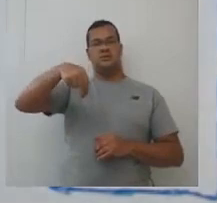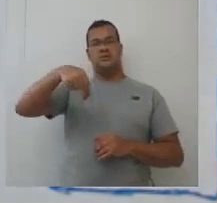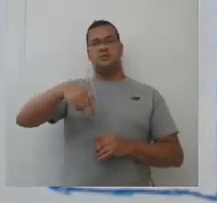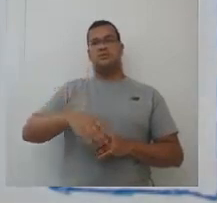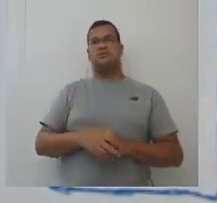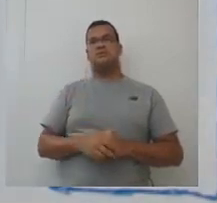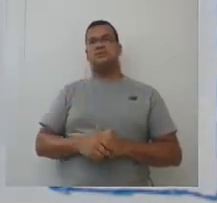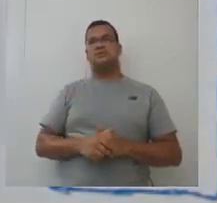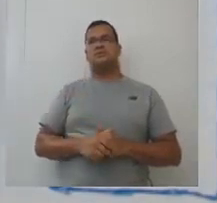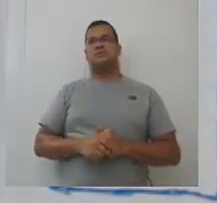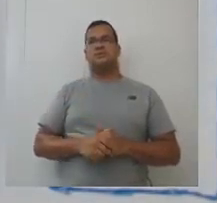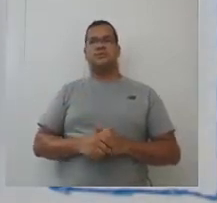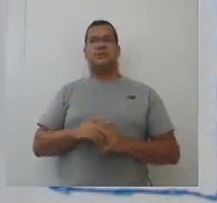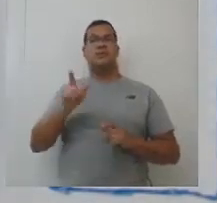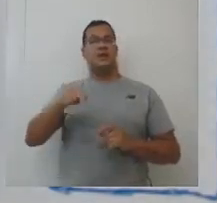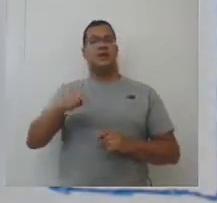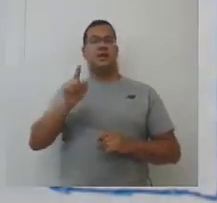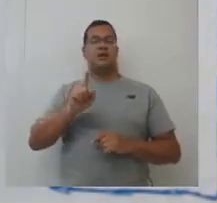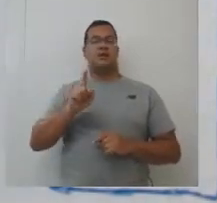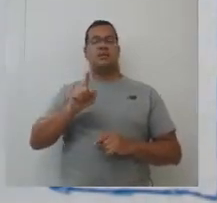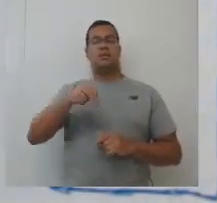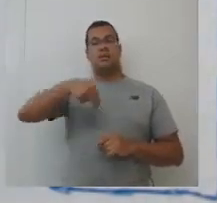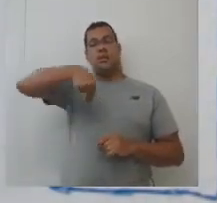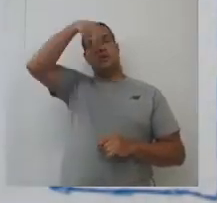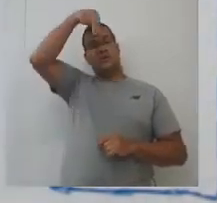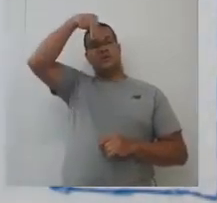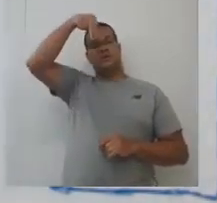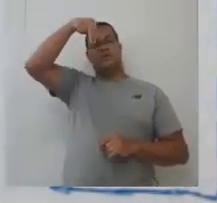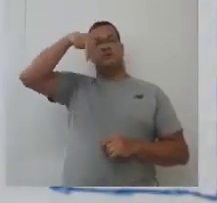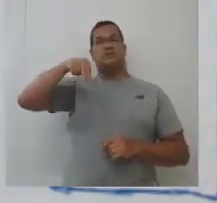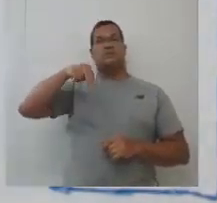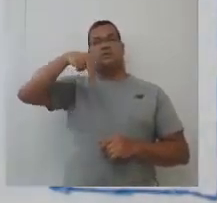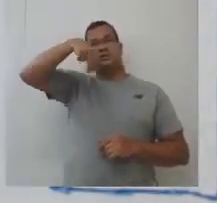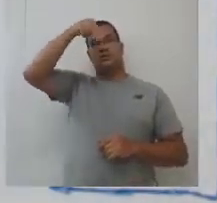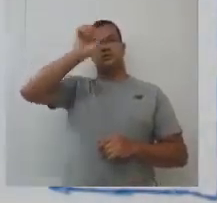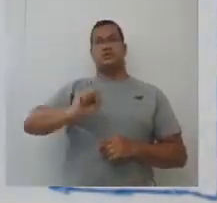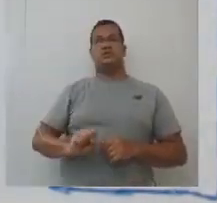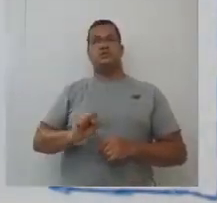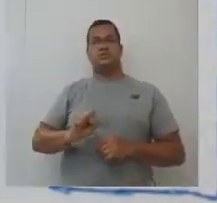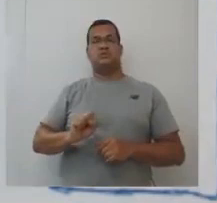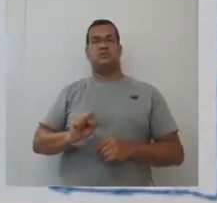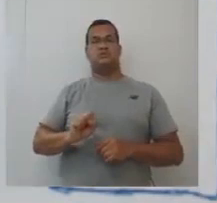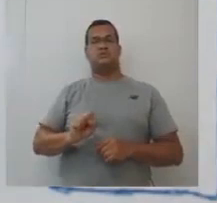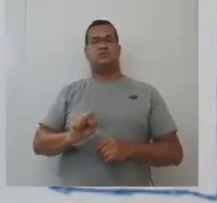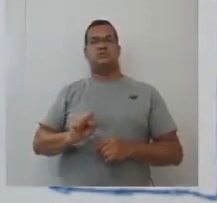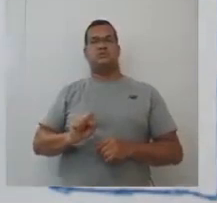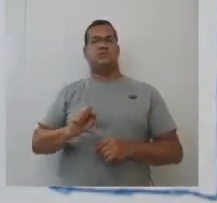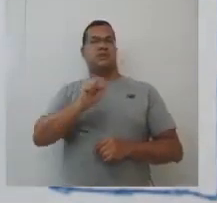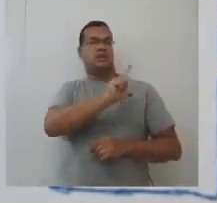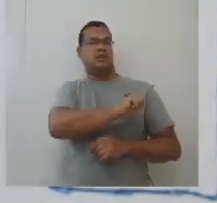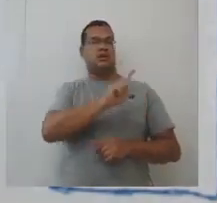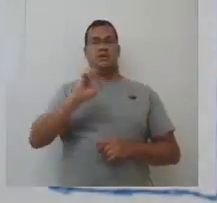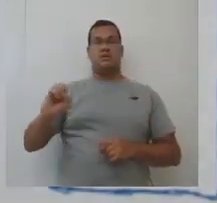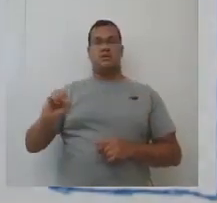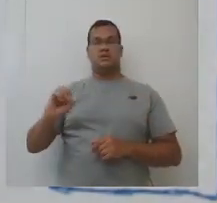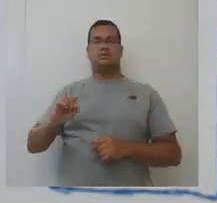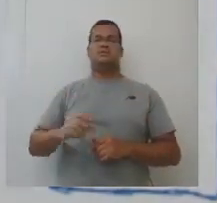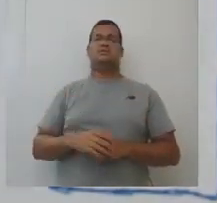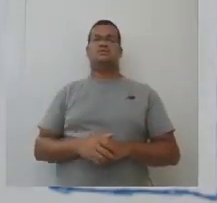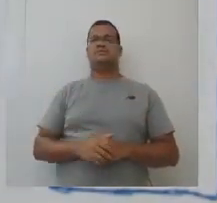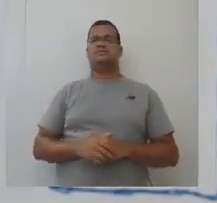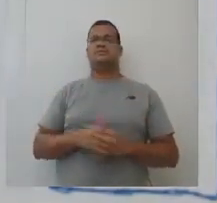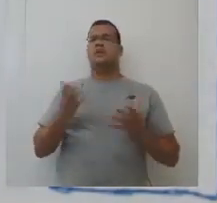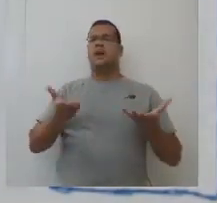Então, dirigida para o norte. Sentido, ó, norte-sul, apontando para o norte. É um vetor.